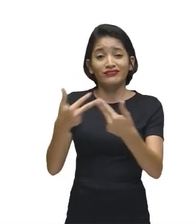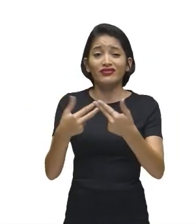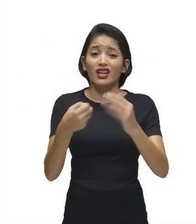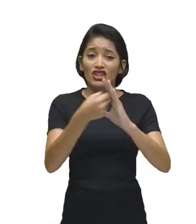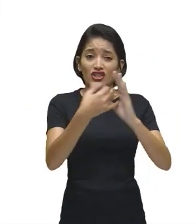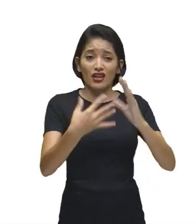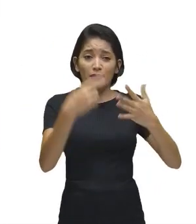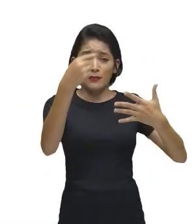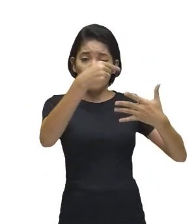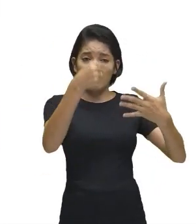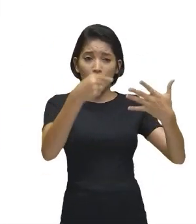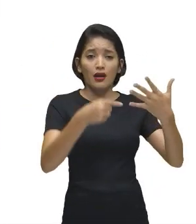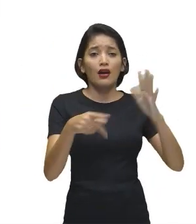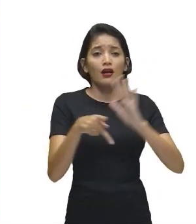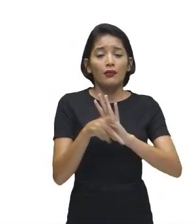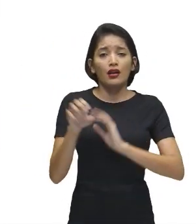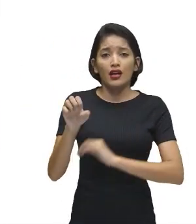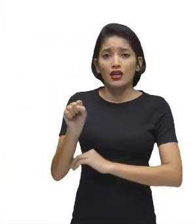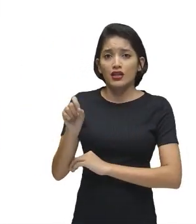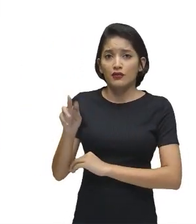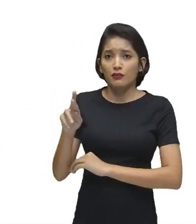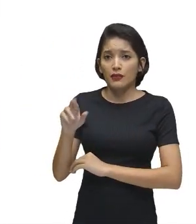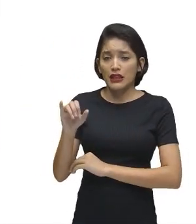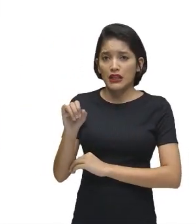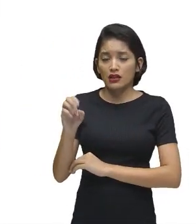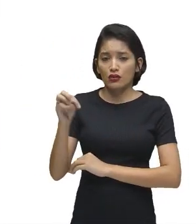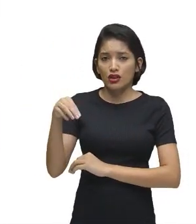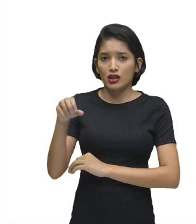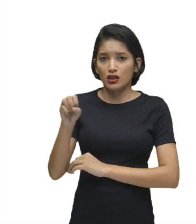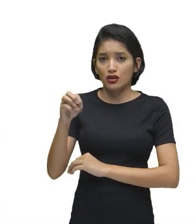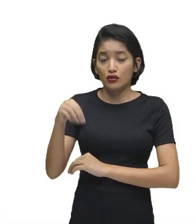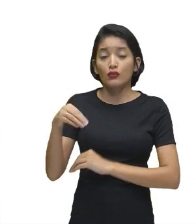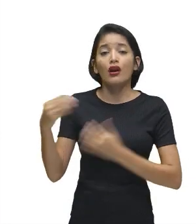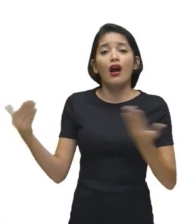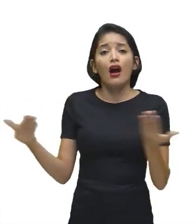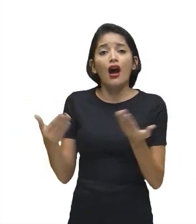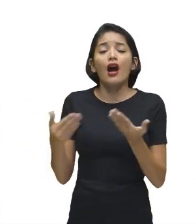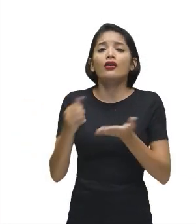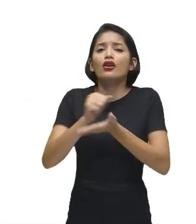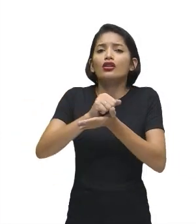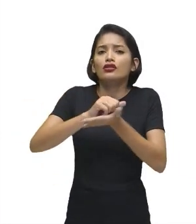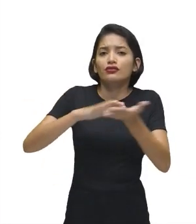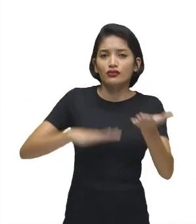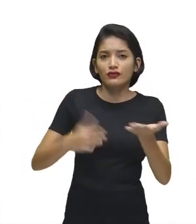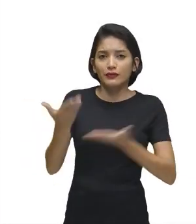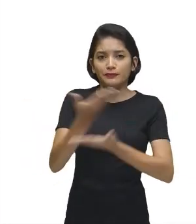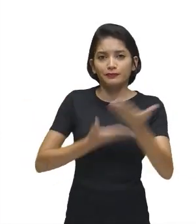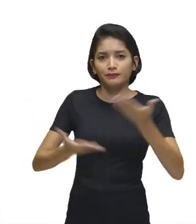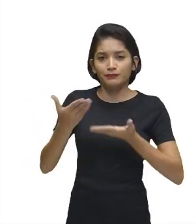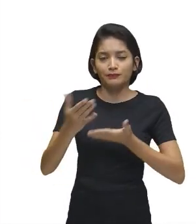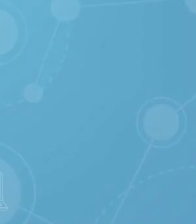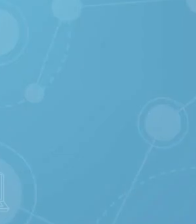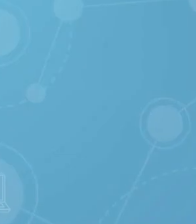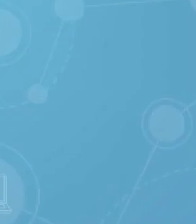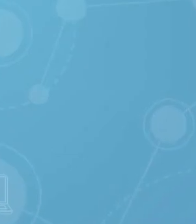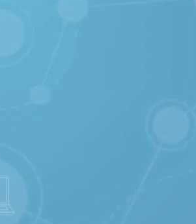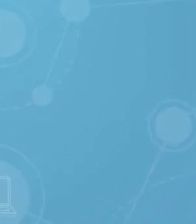do expressionismo. E agora vamos ao momento da nossa DLI.